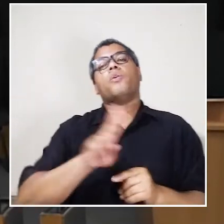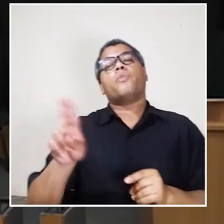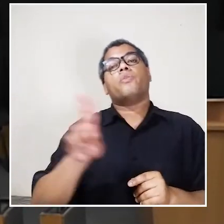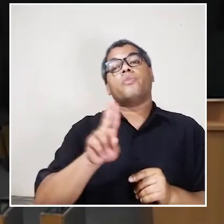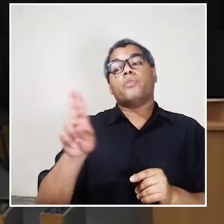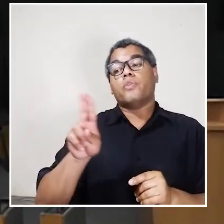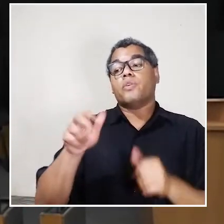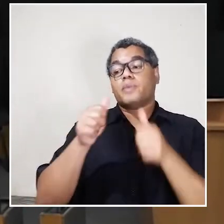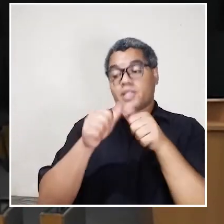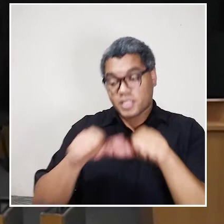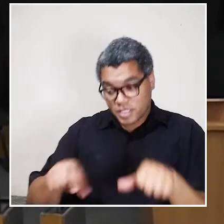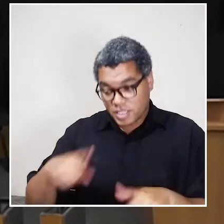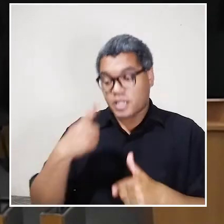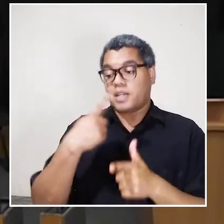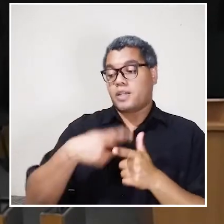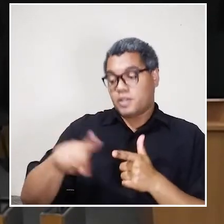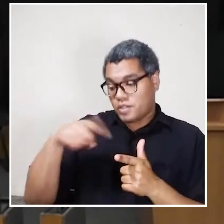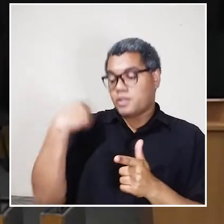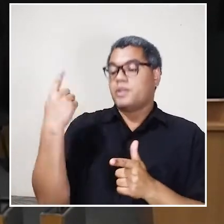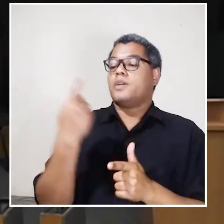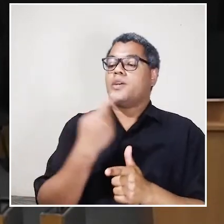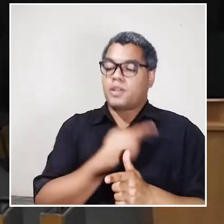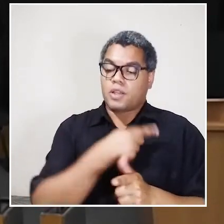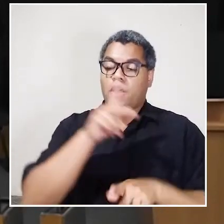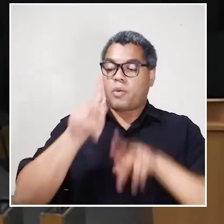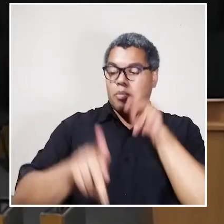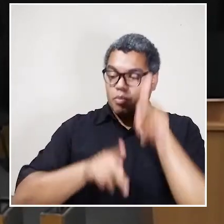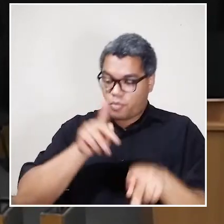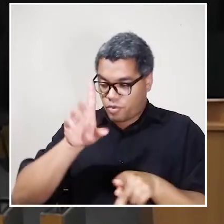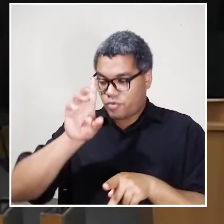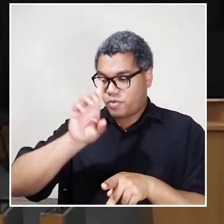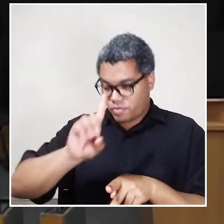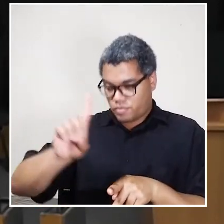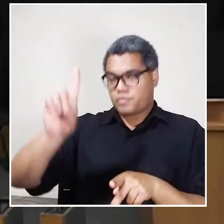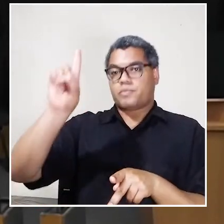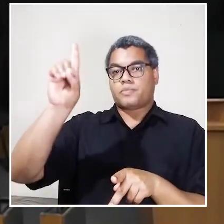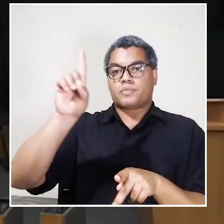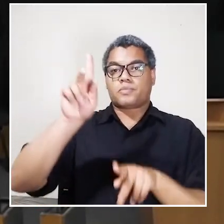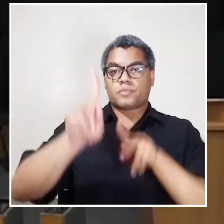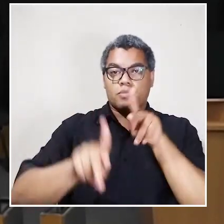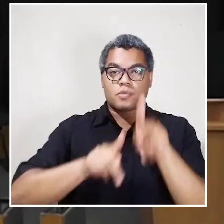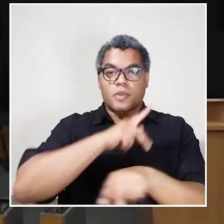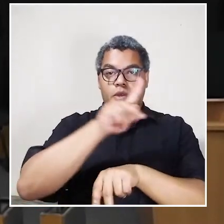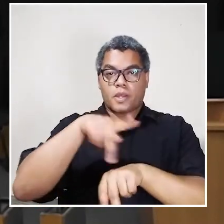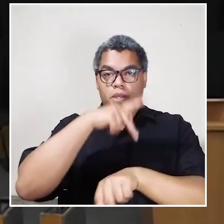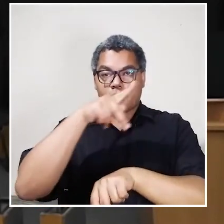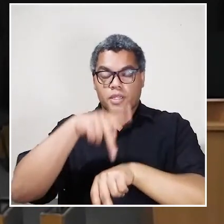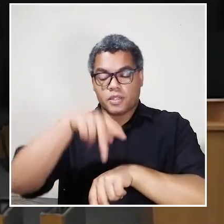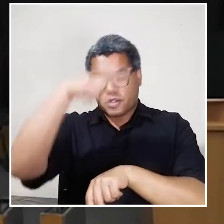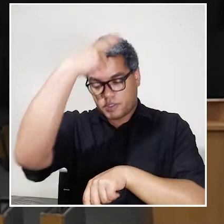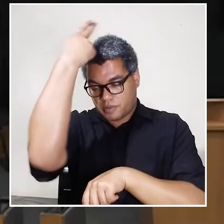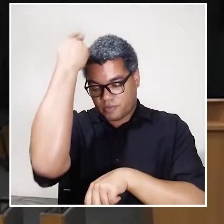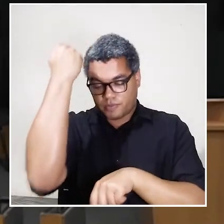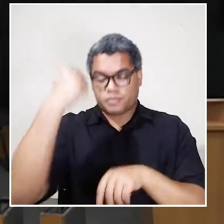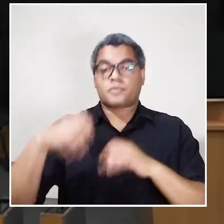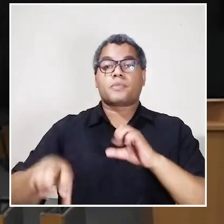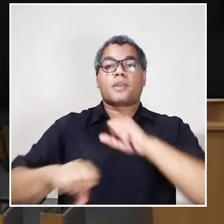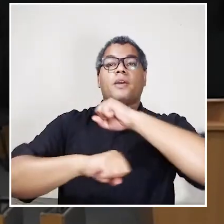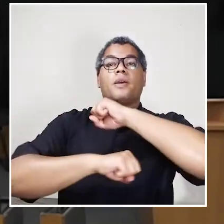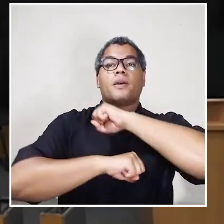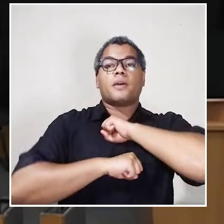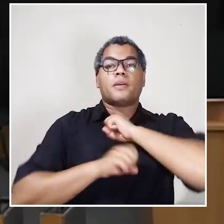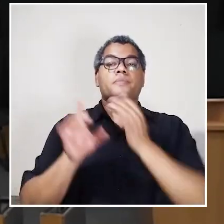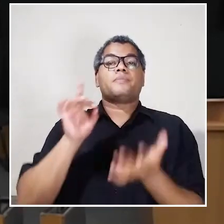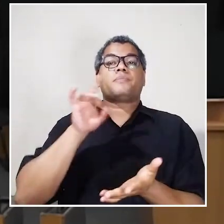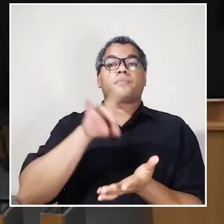povo do Senhor. Somos a nação santa. Somos o sacerdócio real, povo